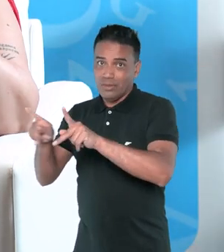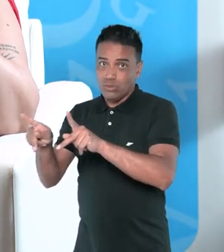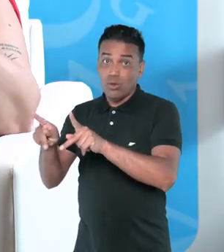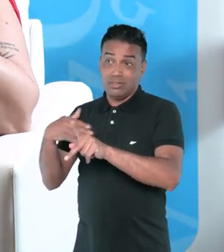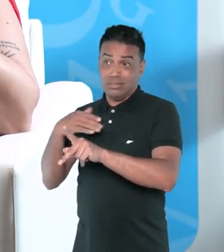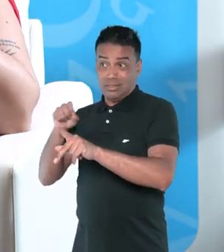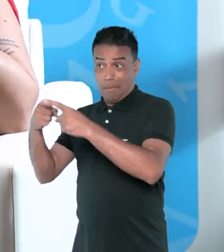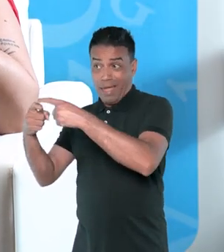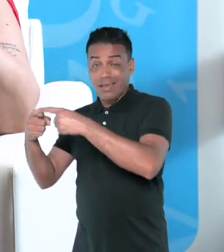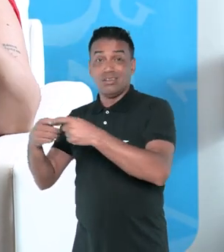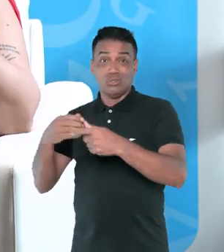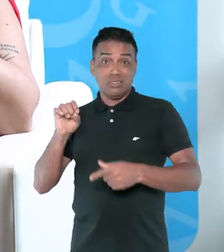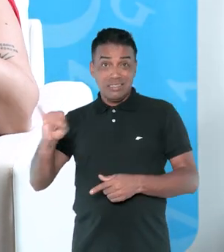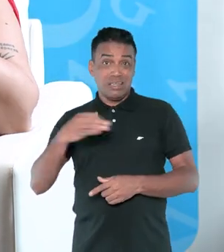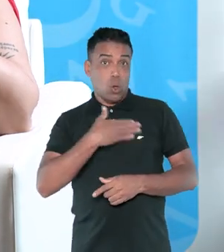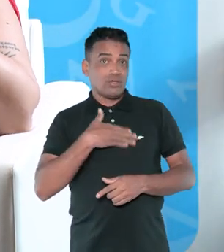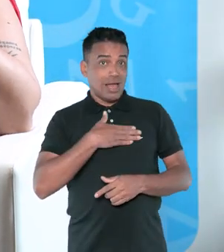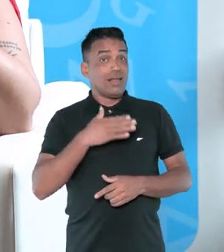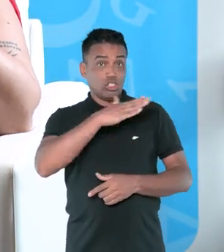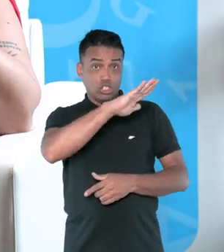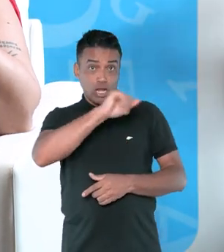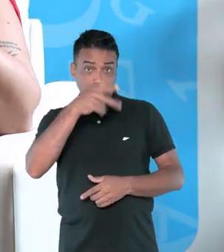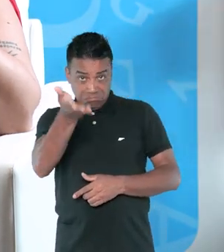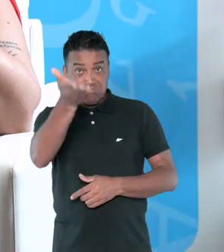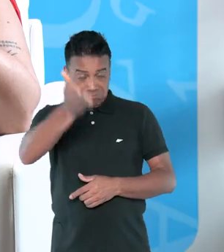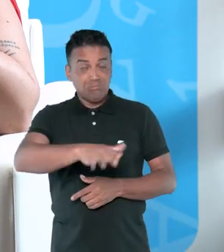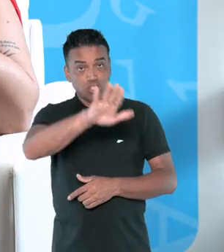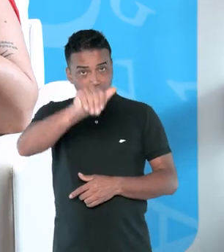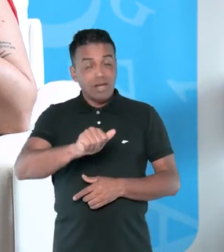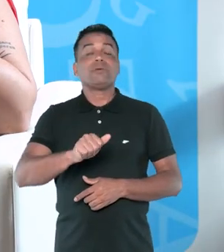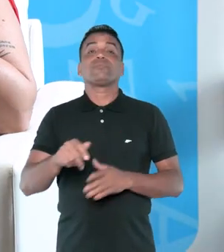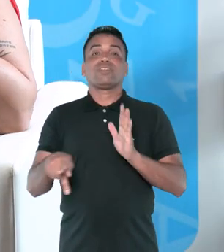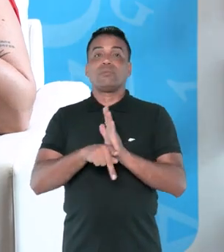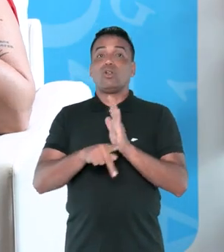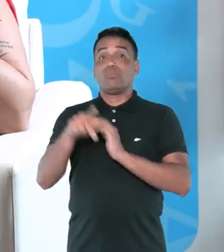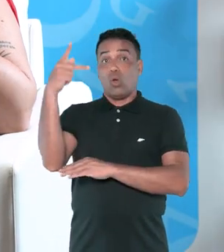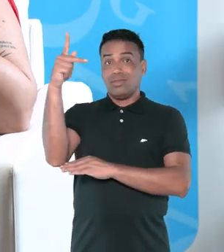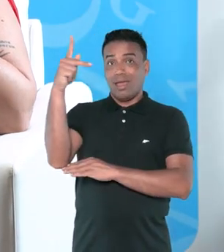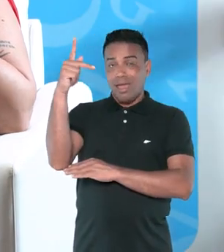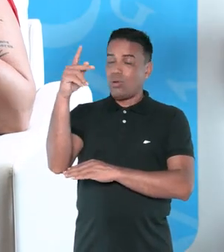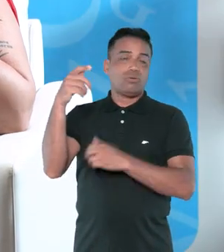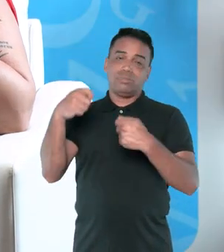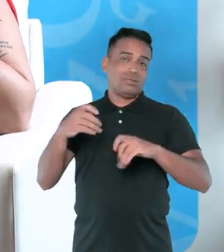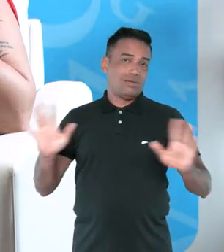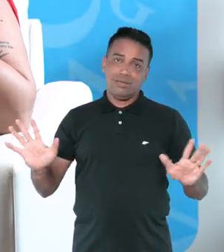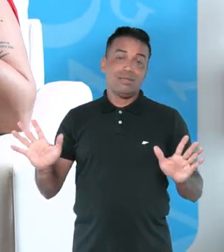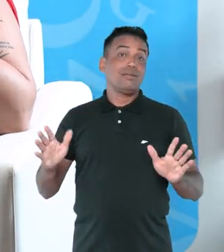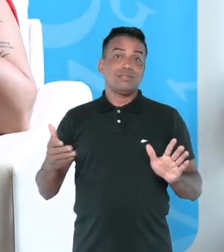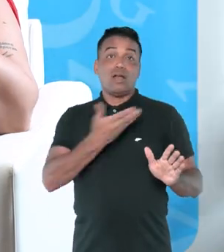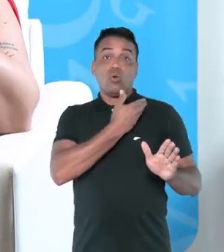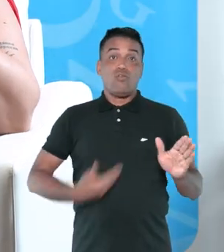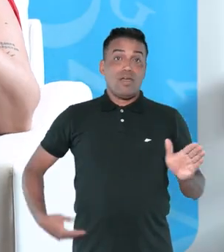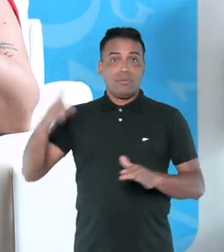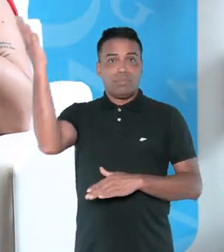ele chama, não precisa pagar nada pela oficina. A hospedagem também é na escola. E o governo brasileiro paga passagem